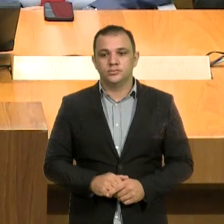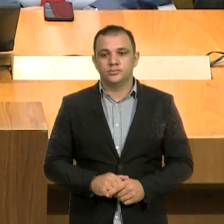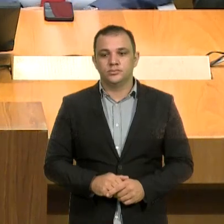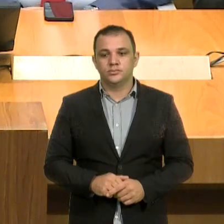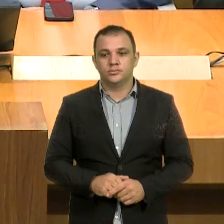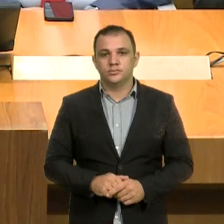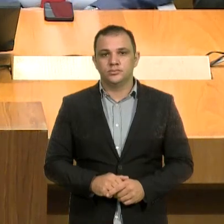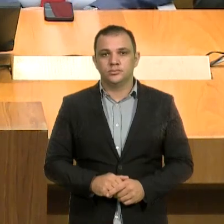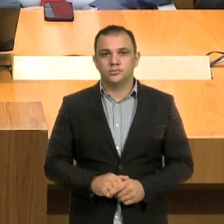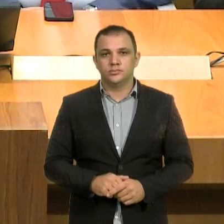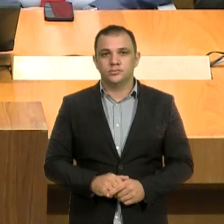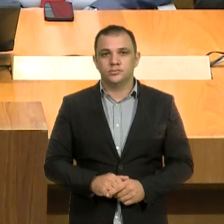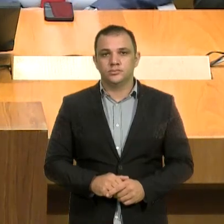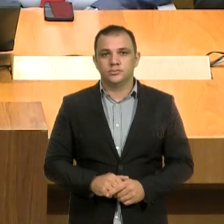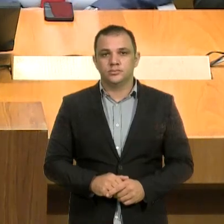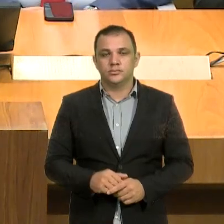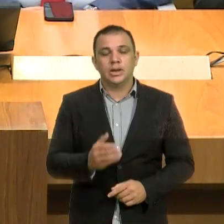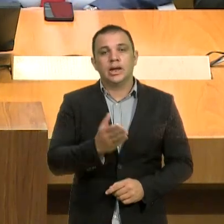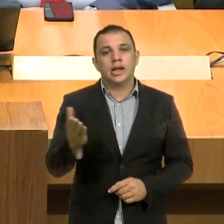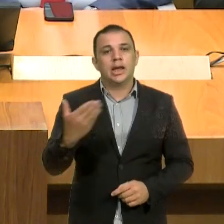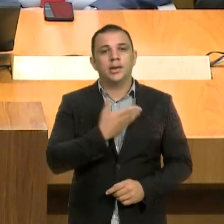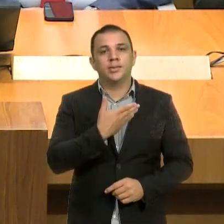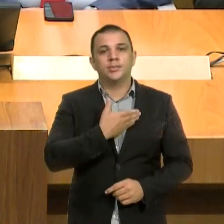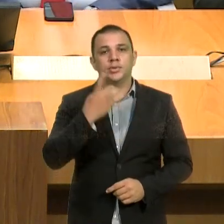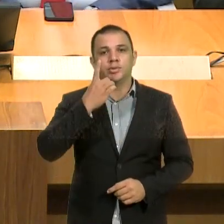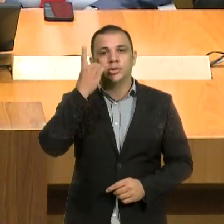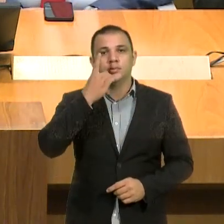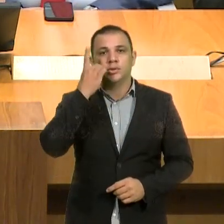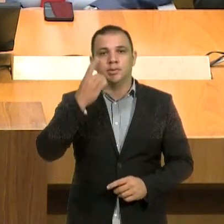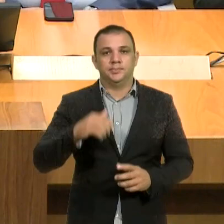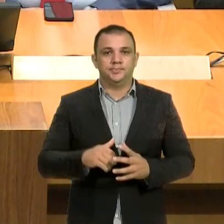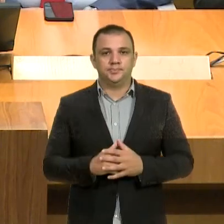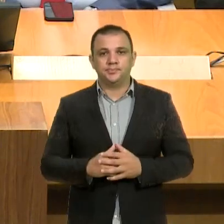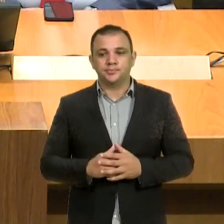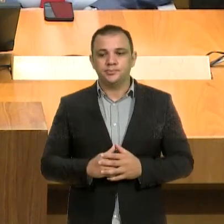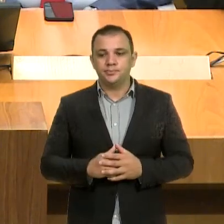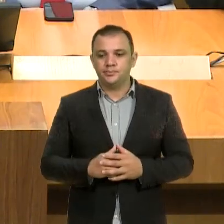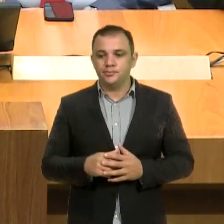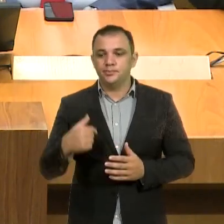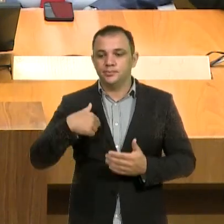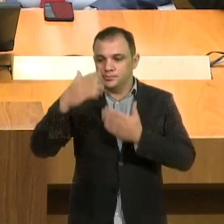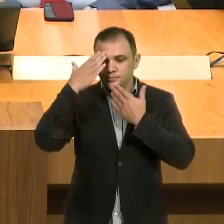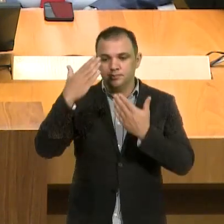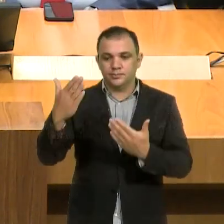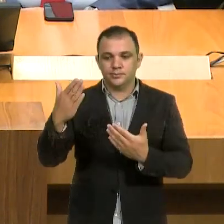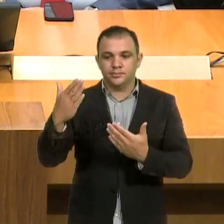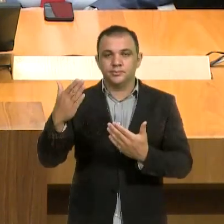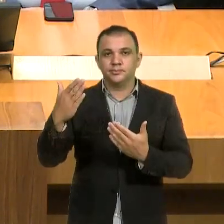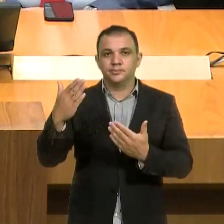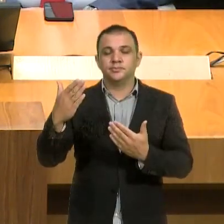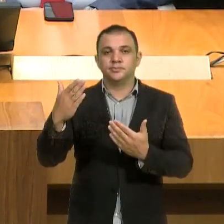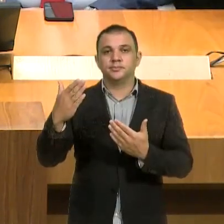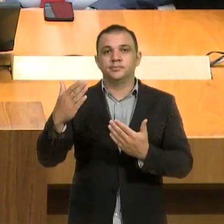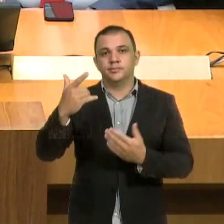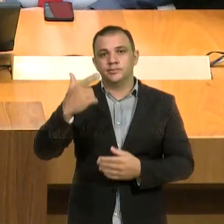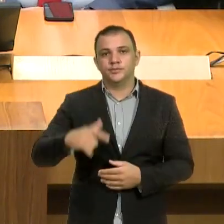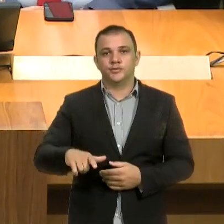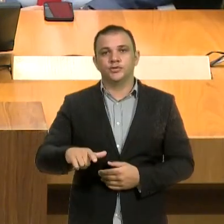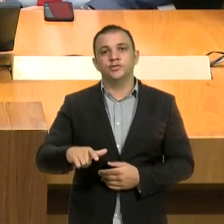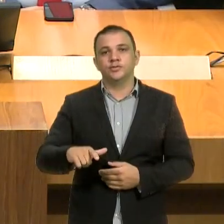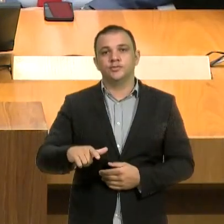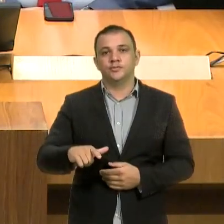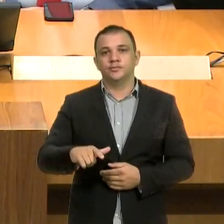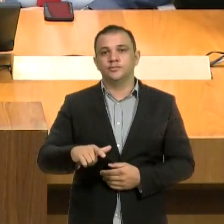Nobres colegas deputados, e aqui agradeço mais uma